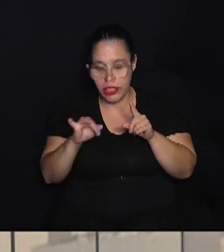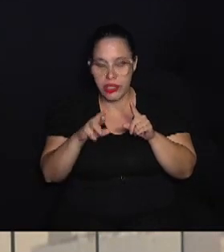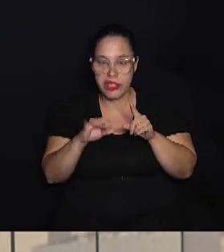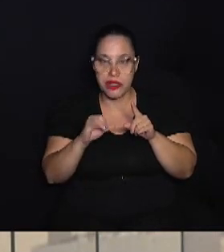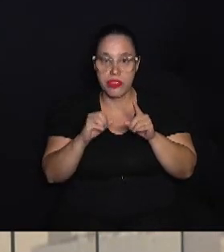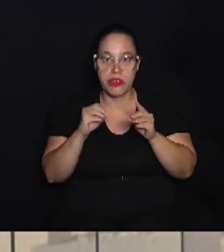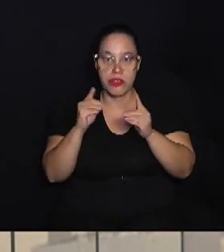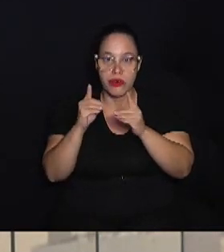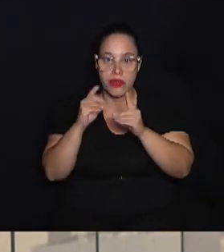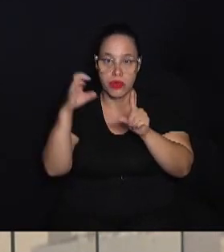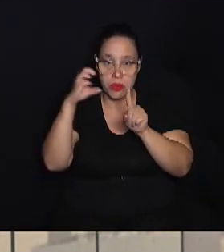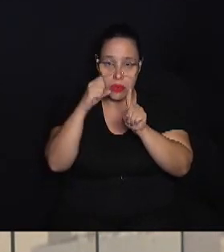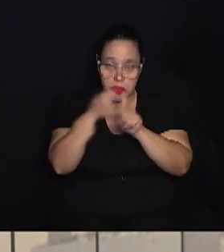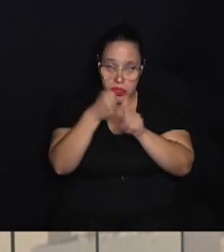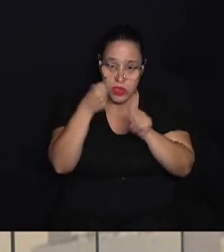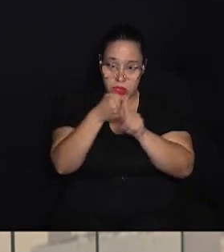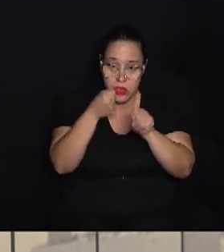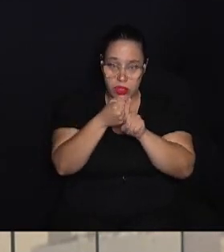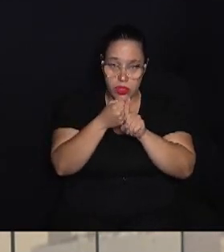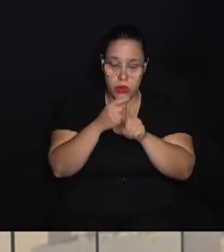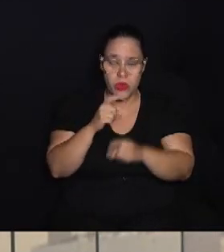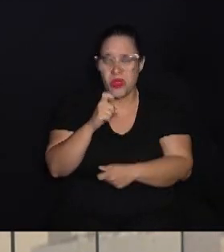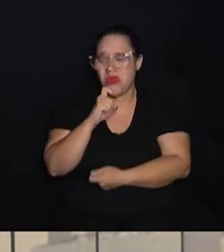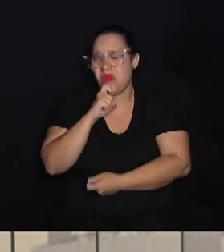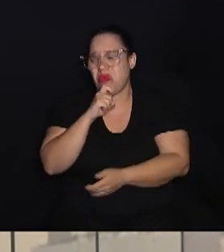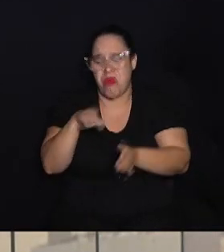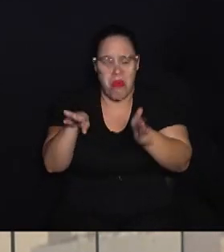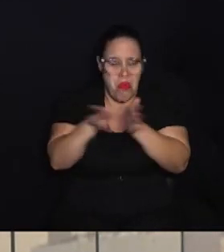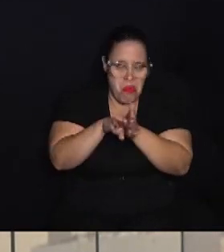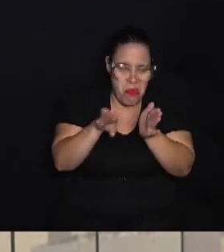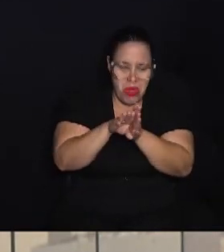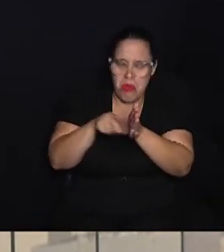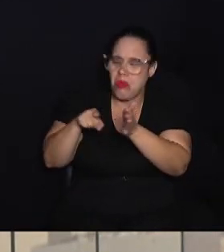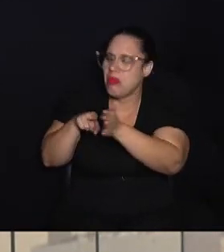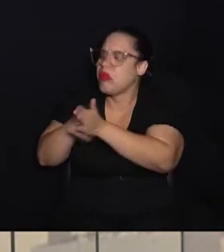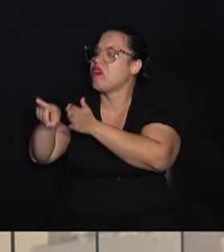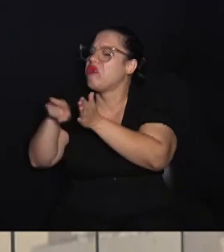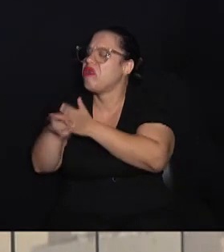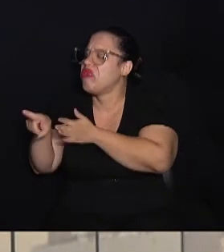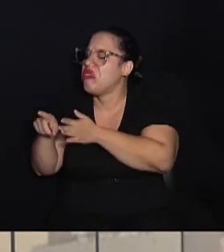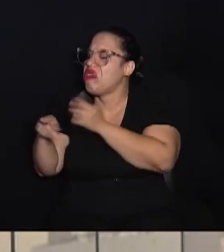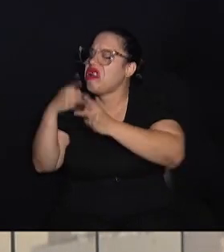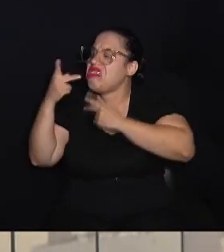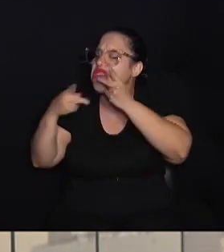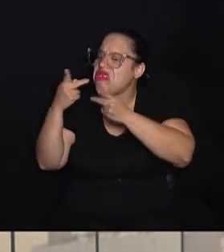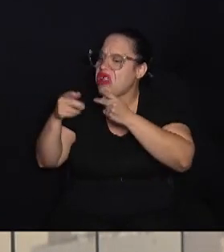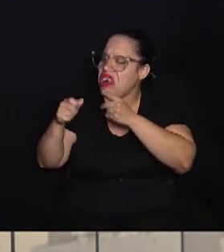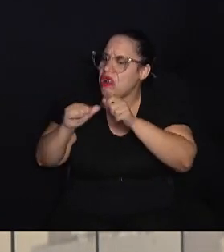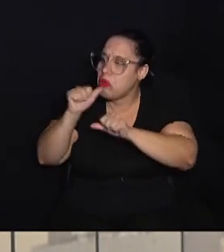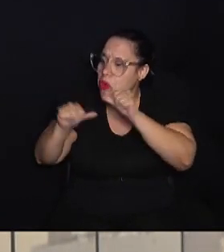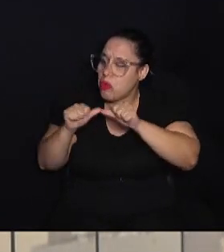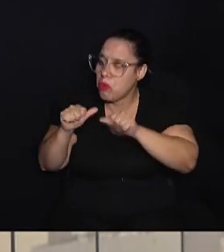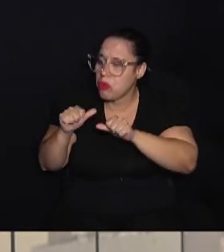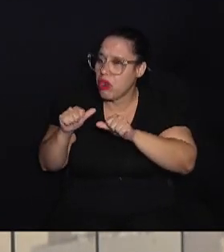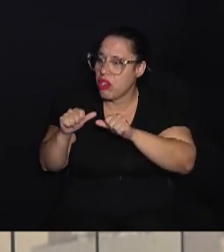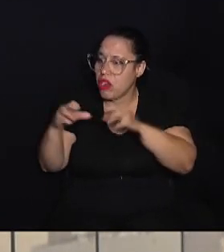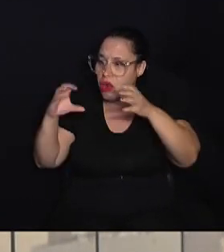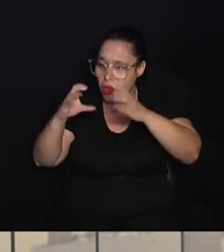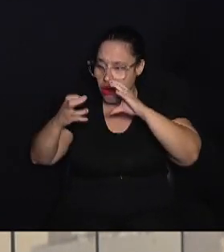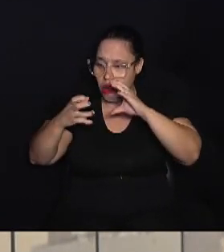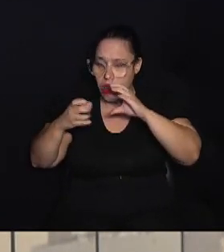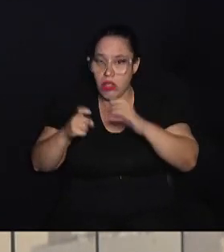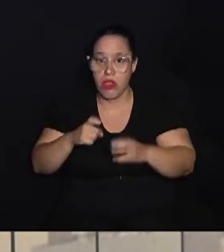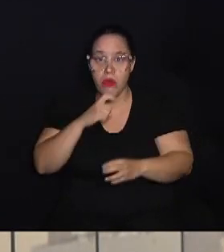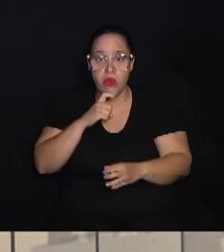exemplo, nas ondas de frio. Você pode me perguntar assim, poxa, mas a gente fala tanto em mudanças climáticas e a gente teve um frio fora da